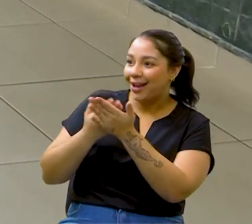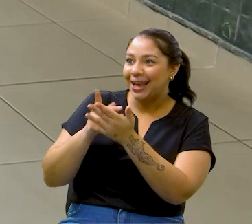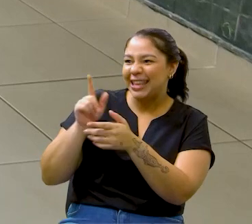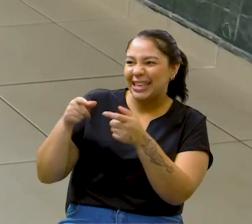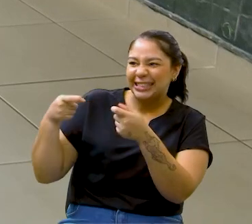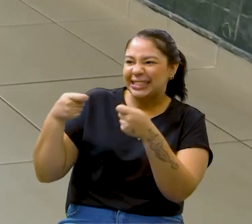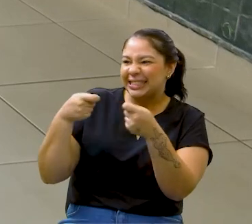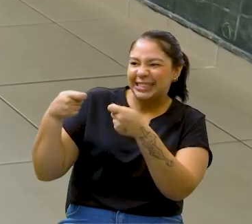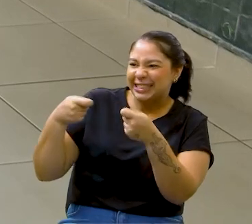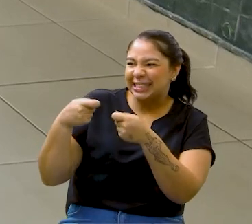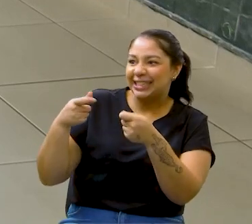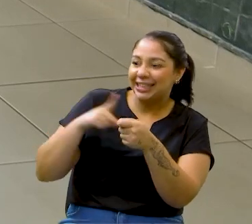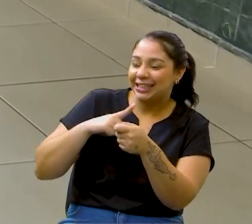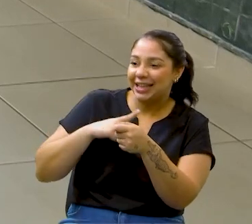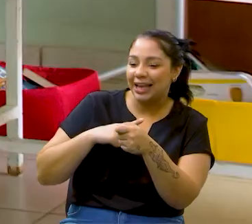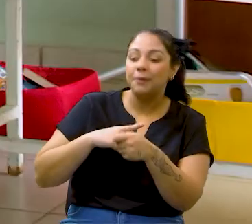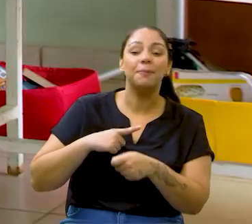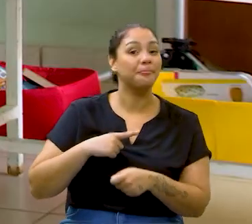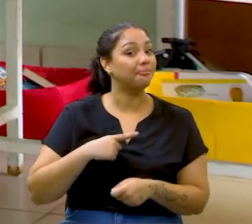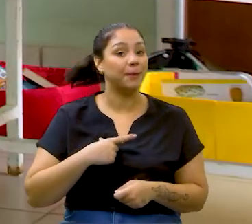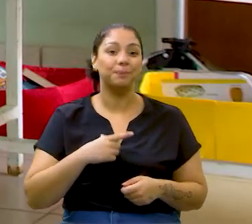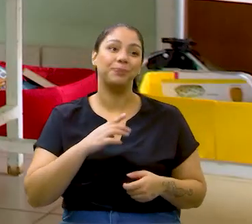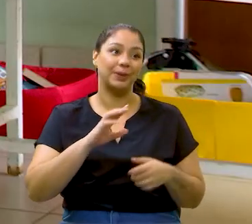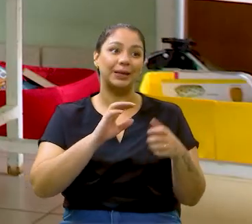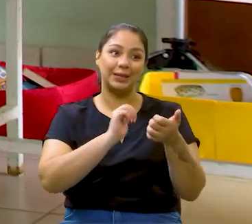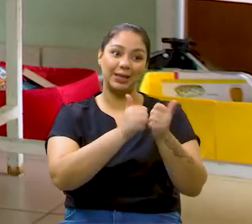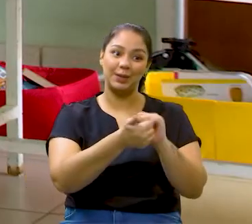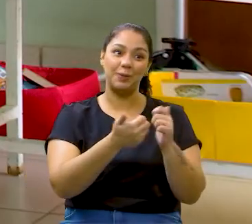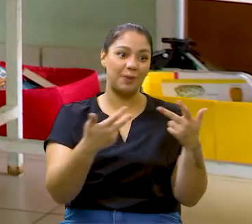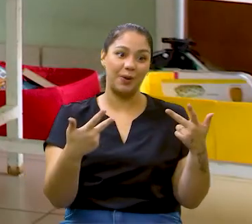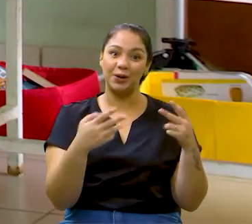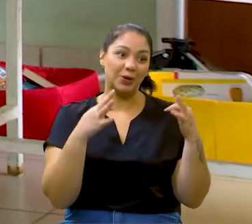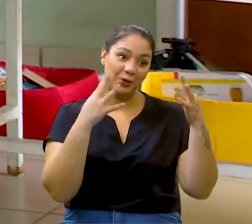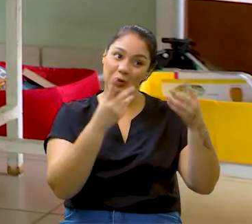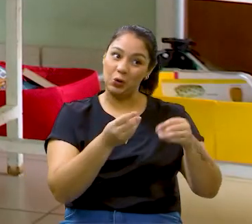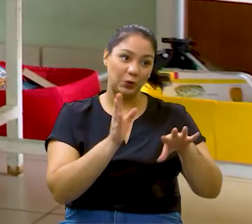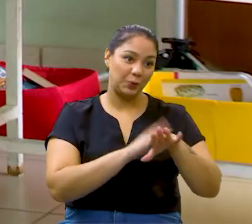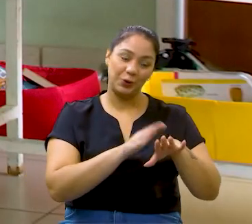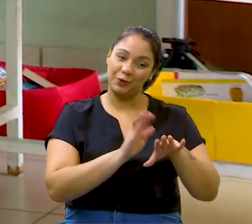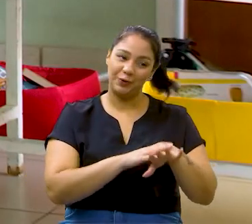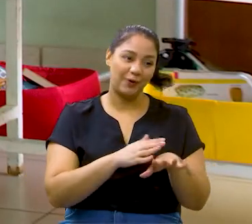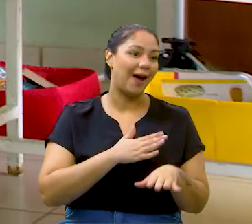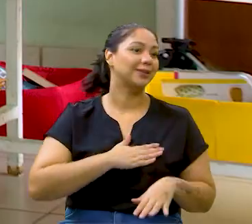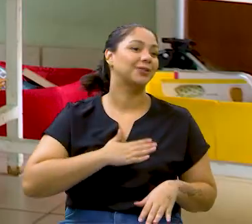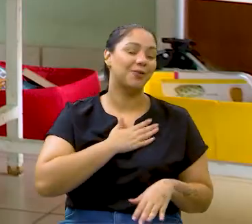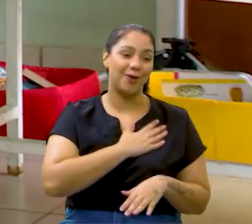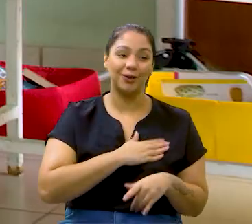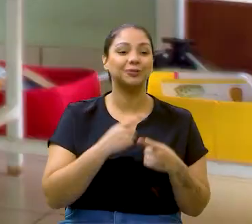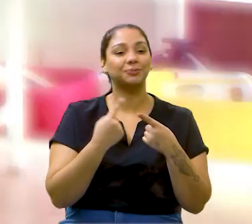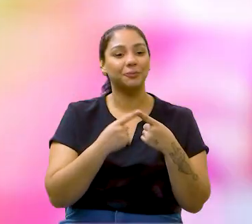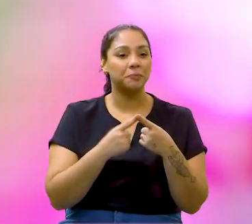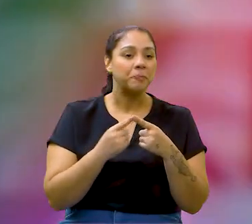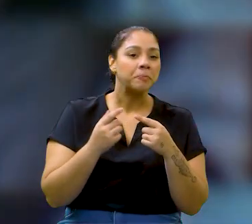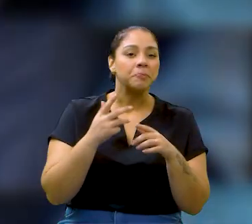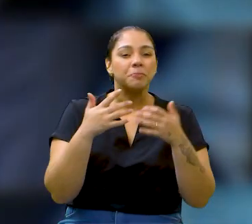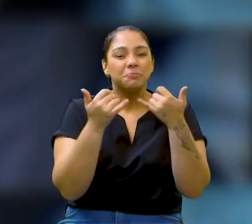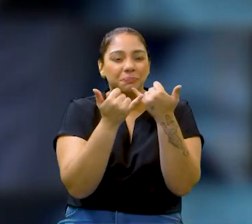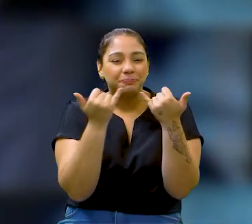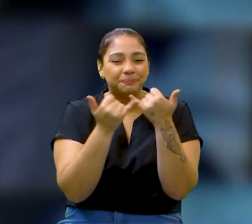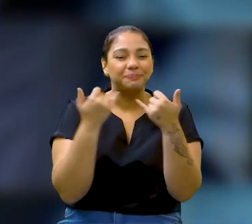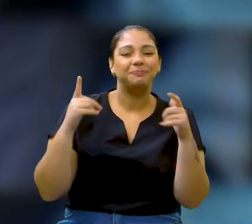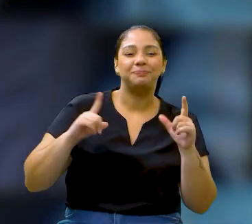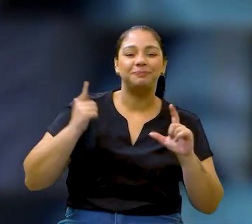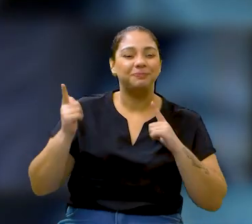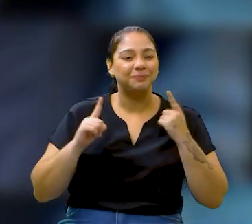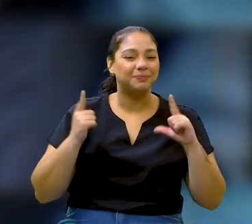mais disputadas, não tem? Então, esporte todo mundo faz, ninguém não quer fazer, né? É porque também tem um pouco a ver com o